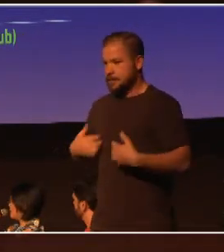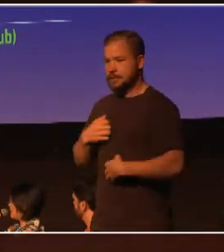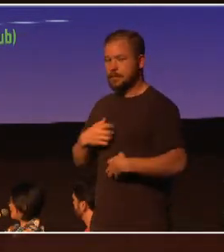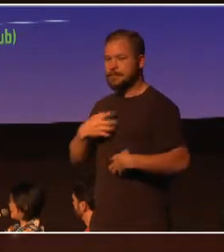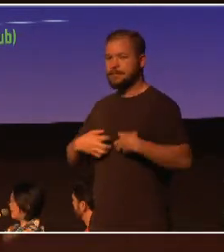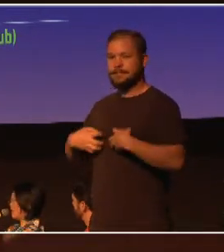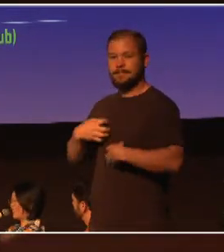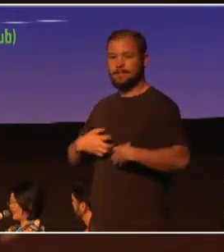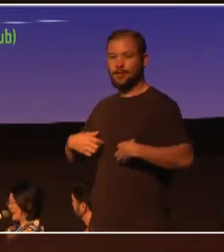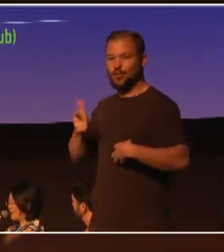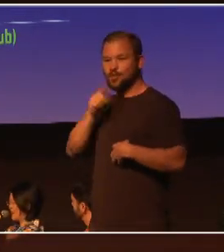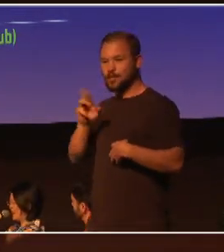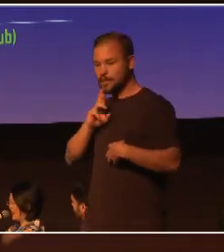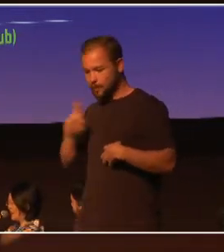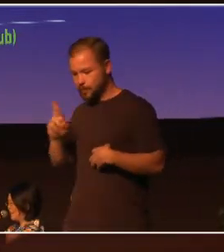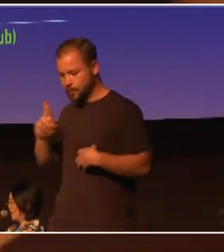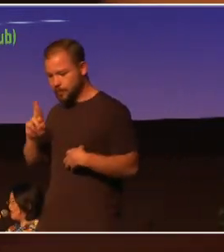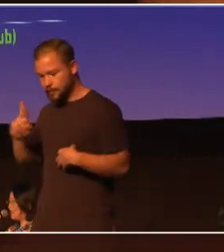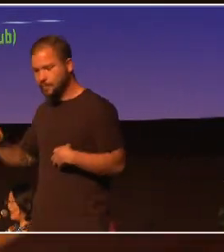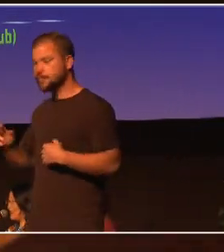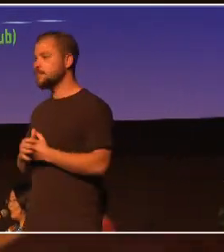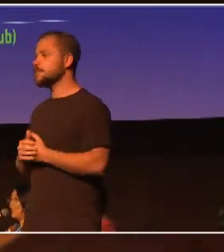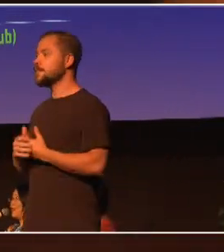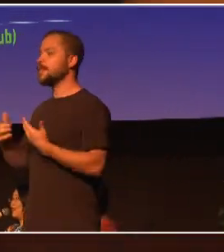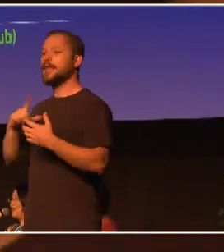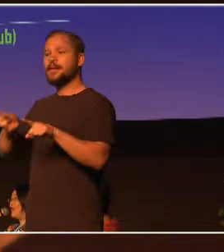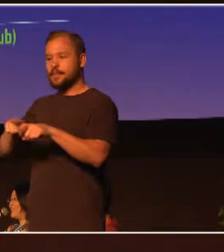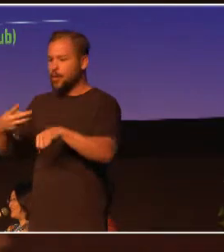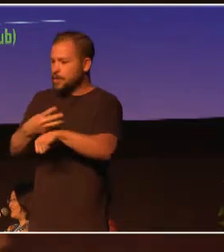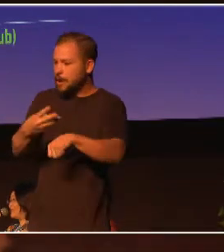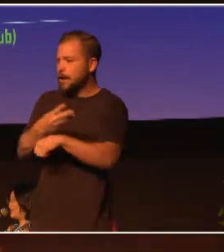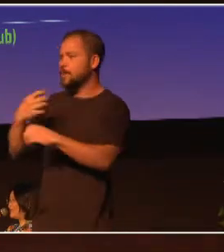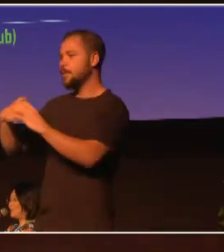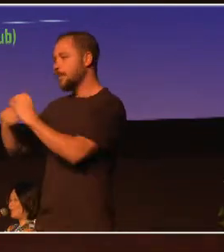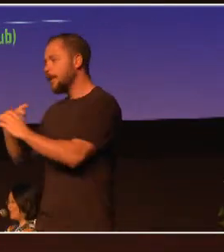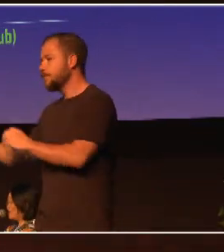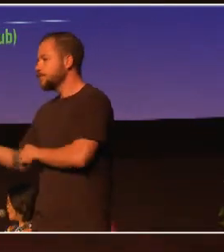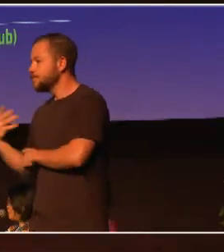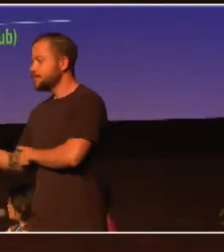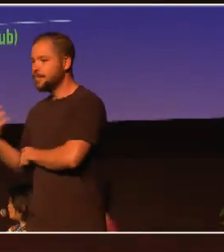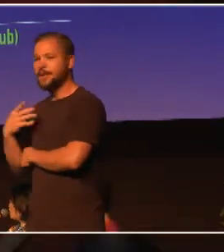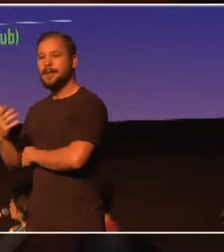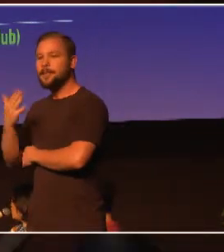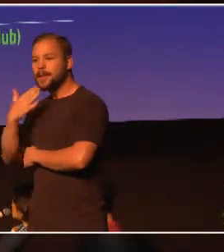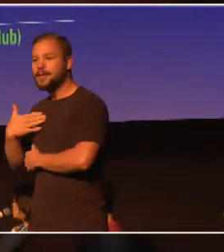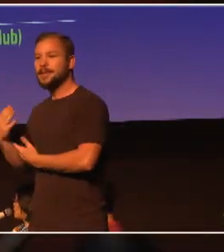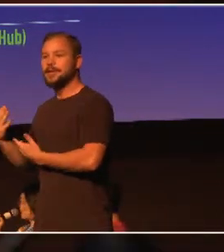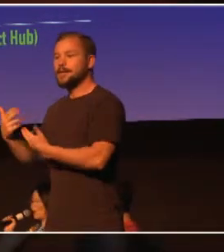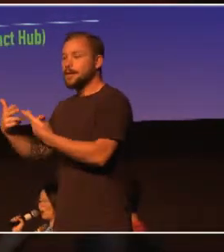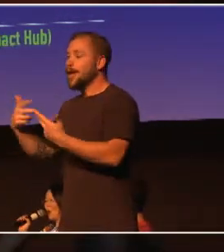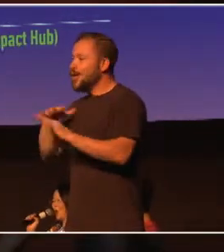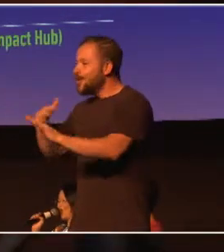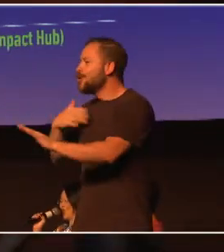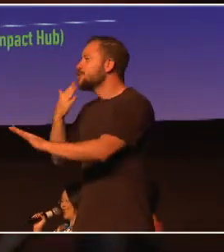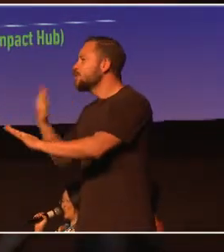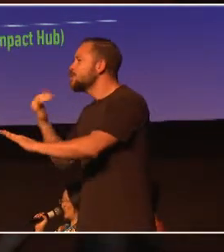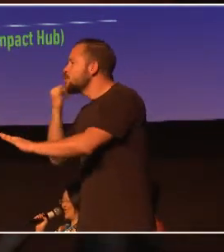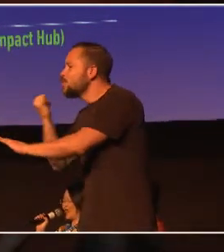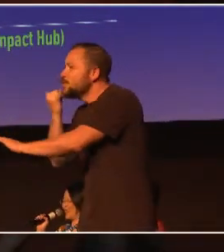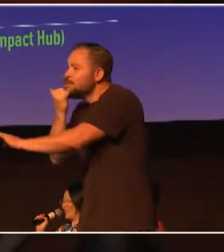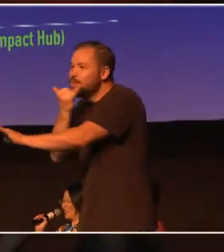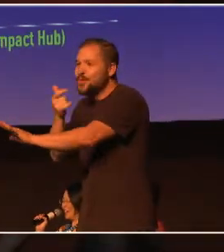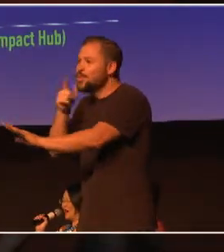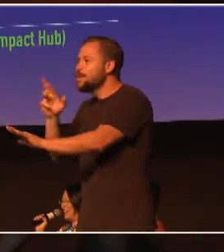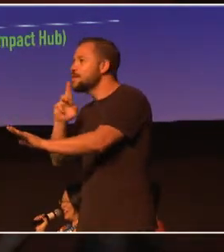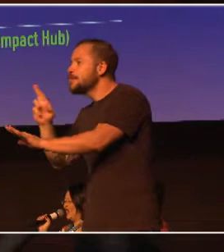angustiada, né? Então, é WhatsApp, é Telegram, é e-mail, e fico toda hora pedindo desculpas para as pessoas que eu não